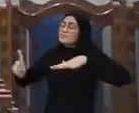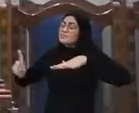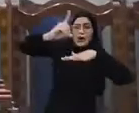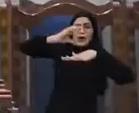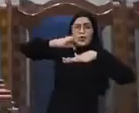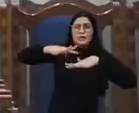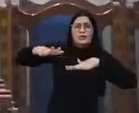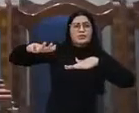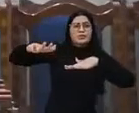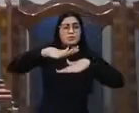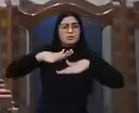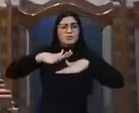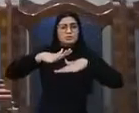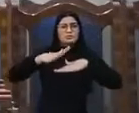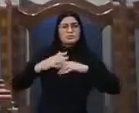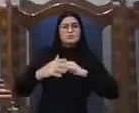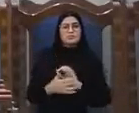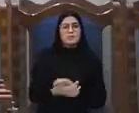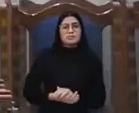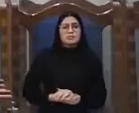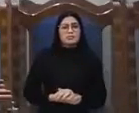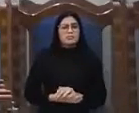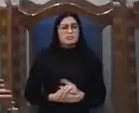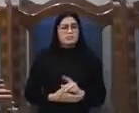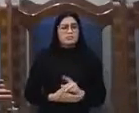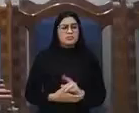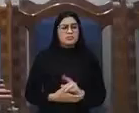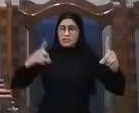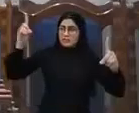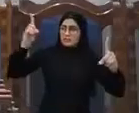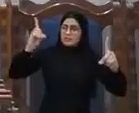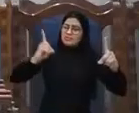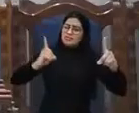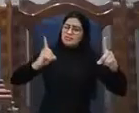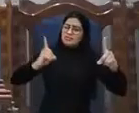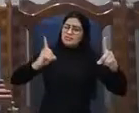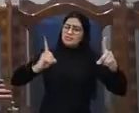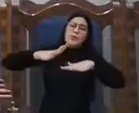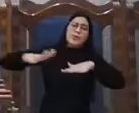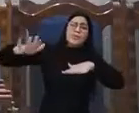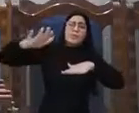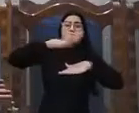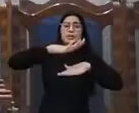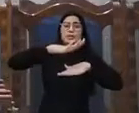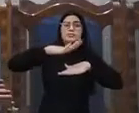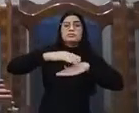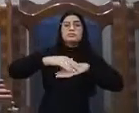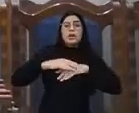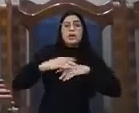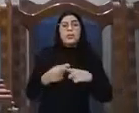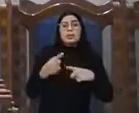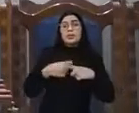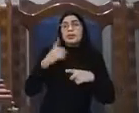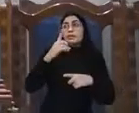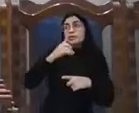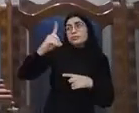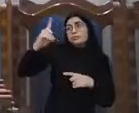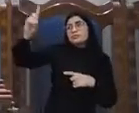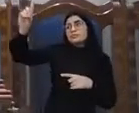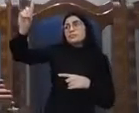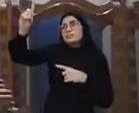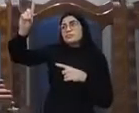as imagens, um Deus que é maior, aleluia, que qualquer outra divindade, porque esse